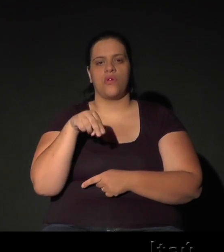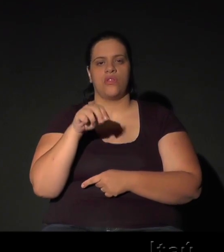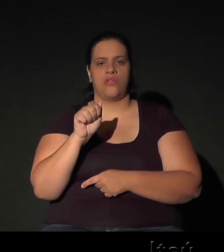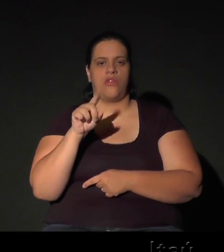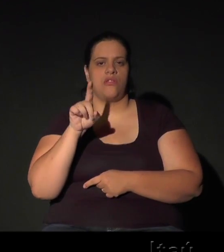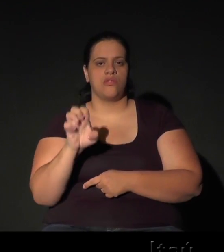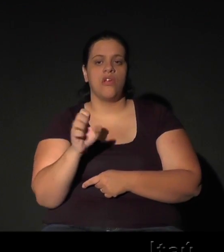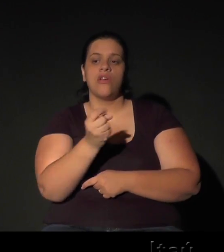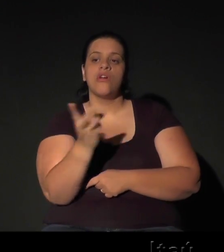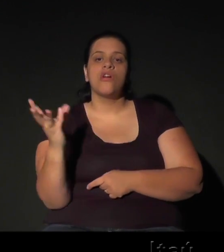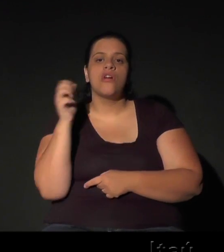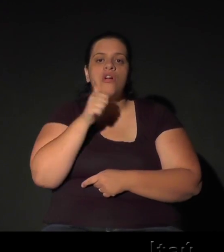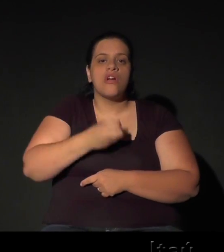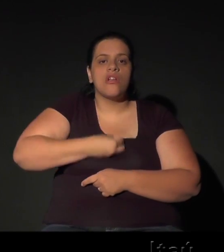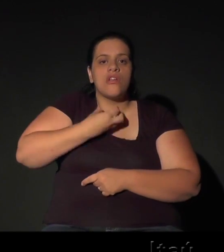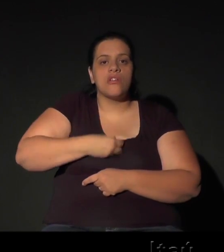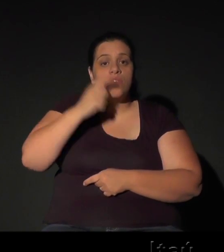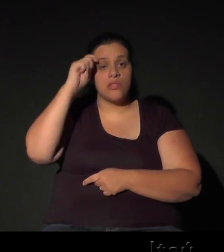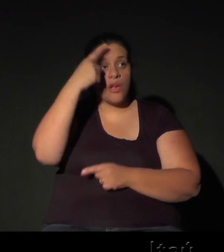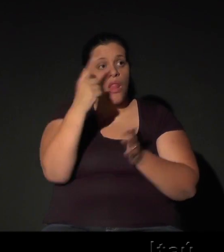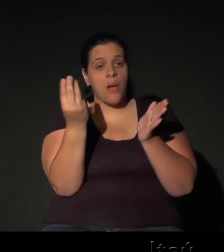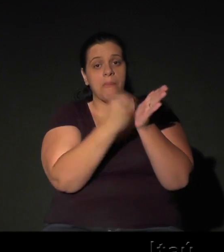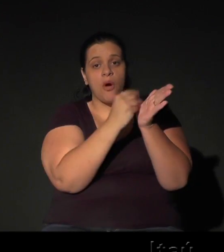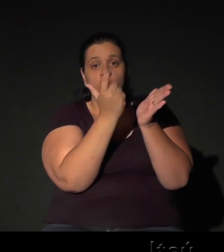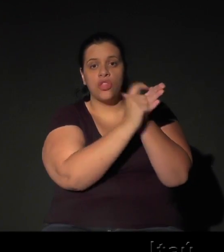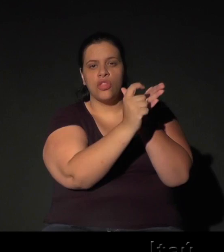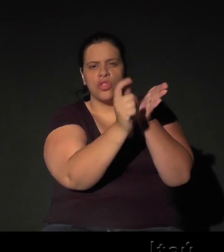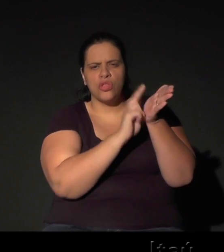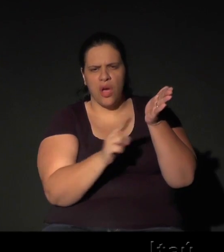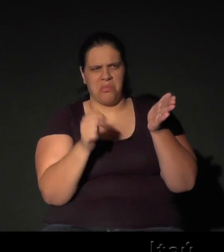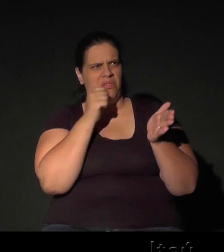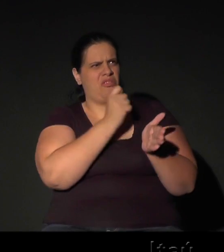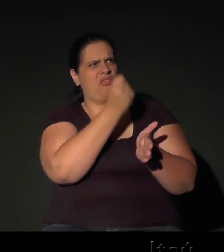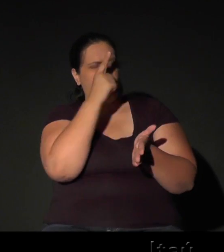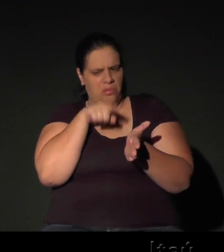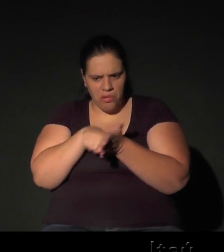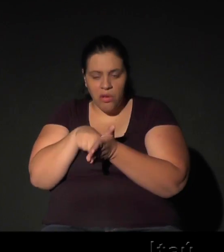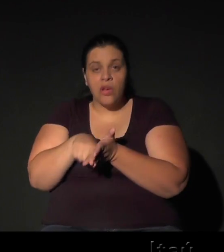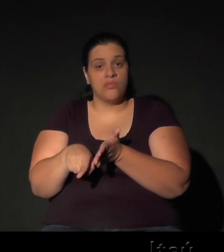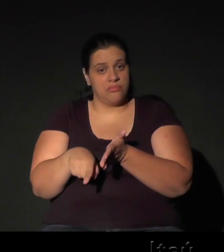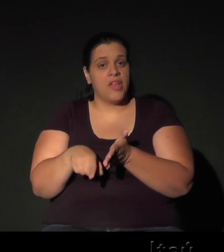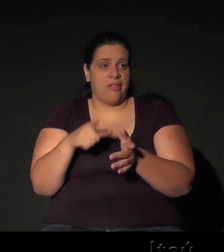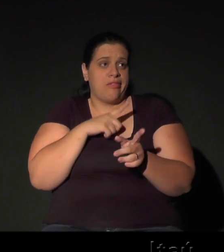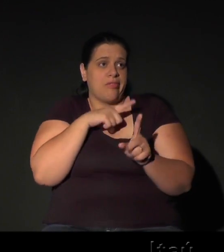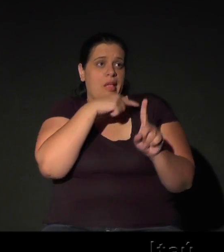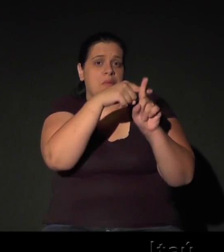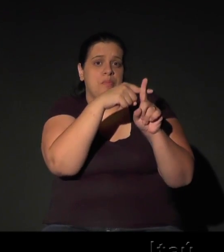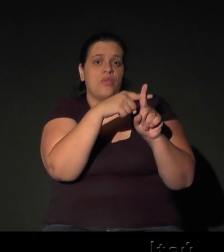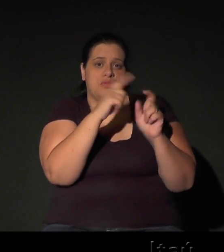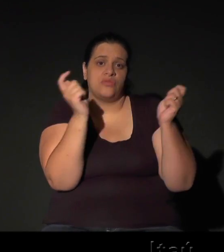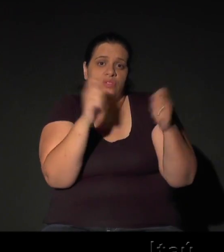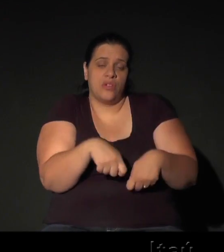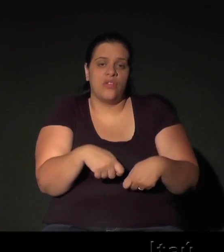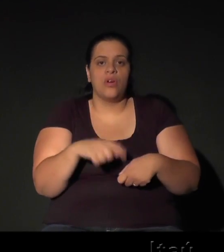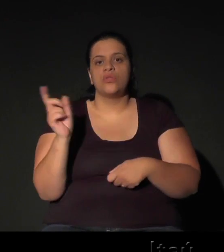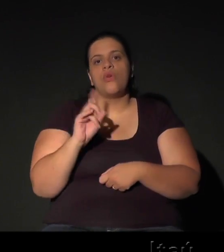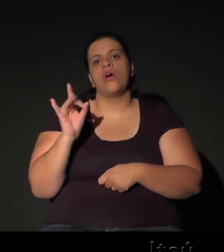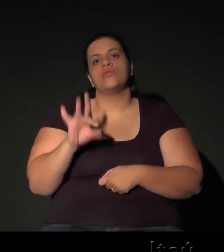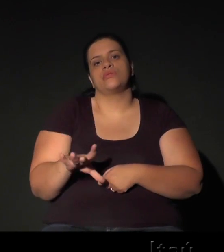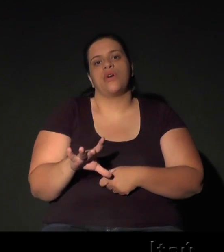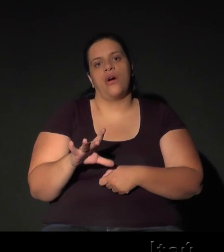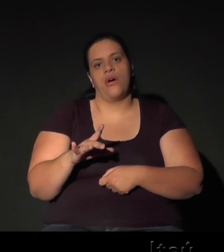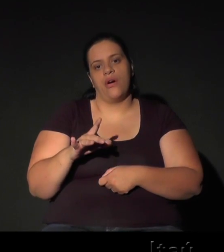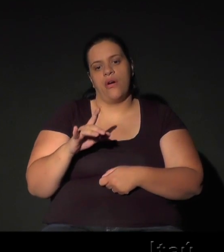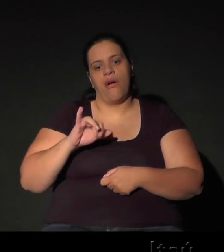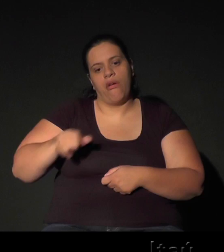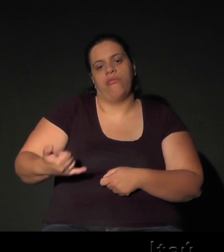autoras poetas negras porque ela botou aquilo lá então a enxergar também que tem um lado positivo ali de potência que não é só ser um grande